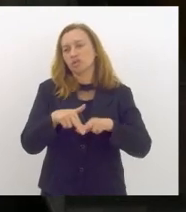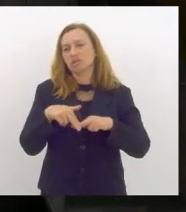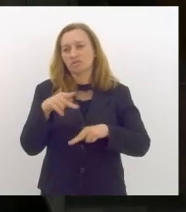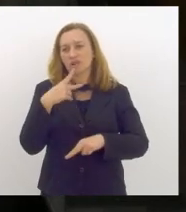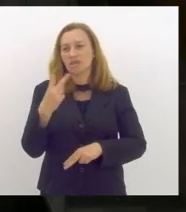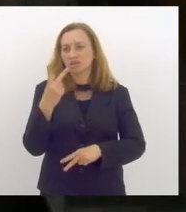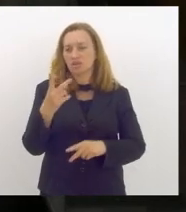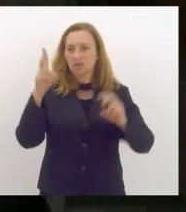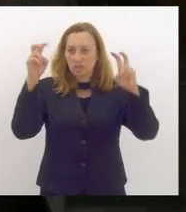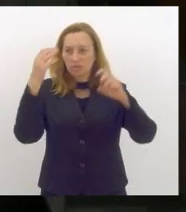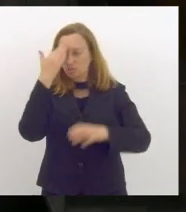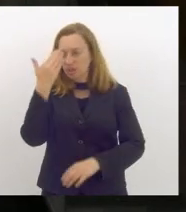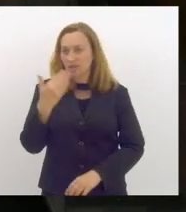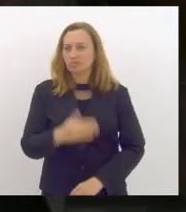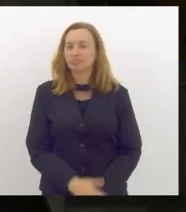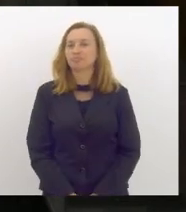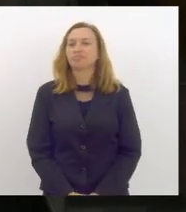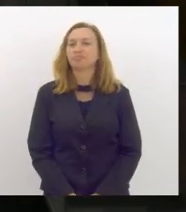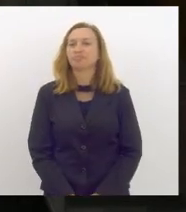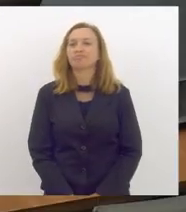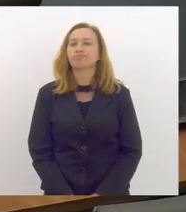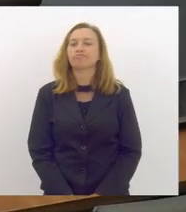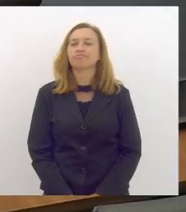os dois temas só obrigado